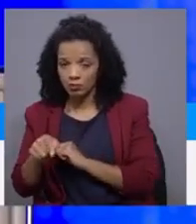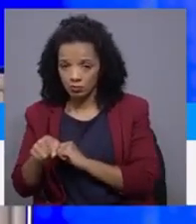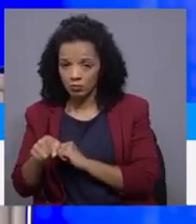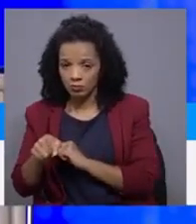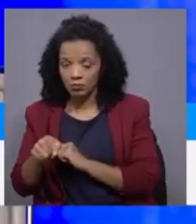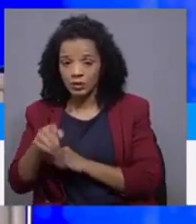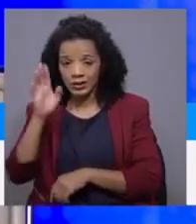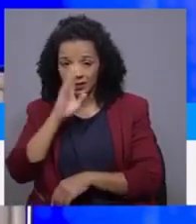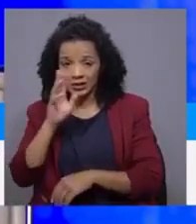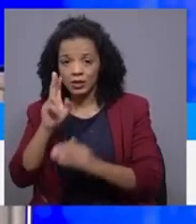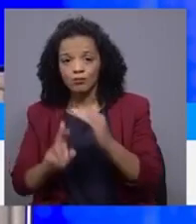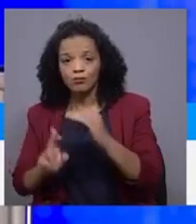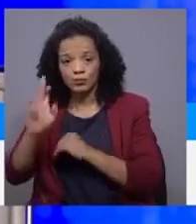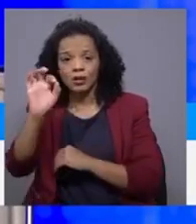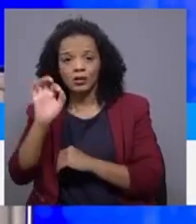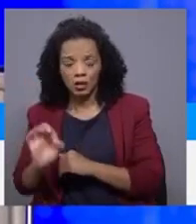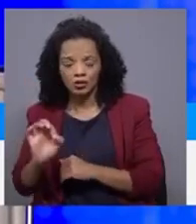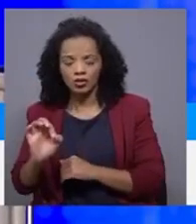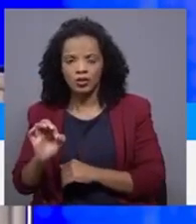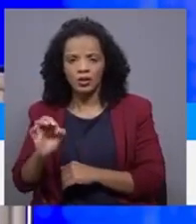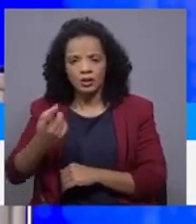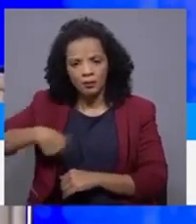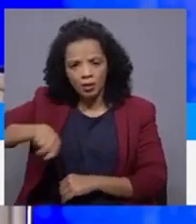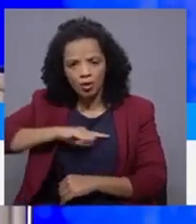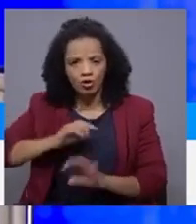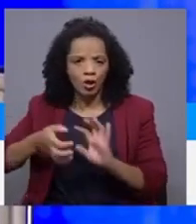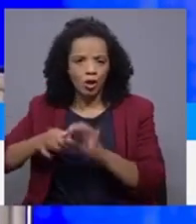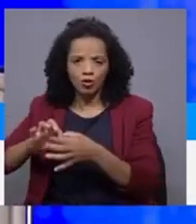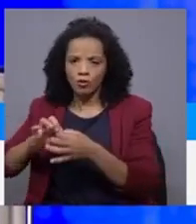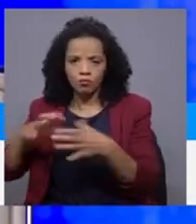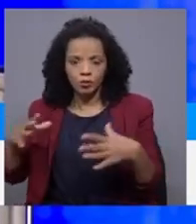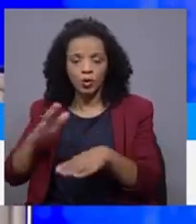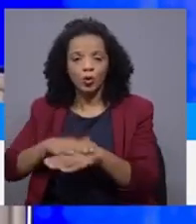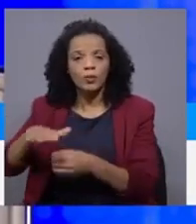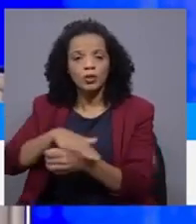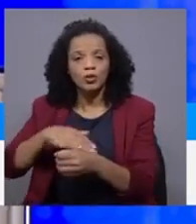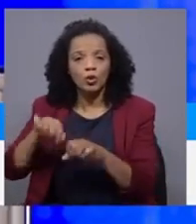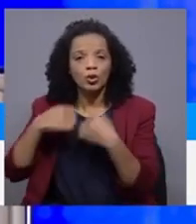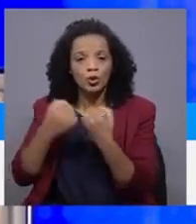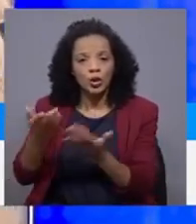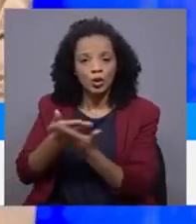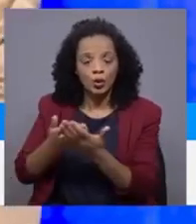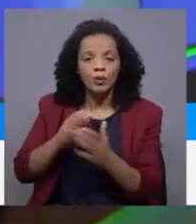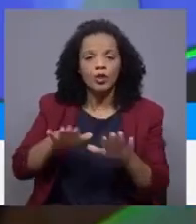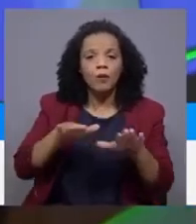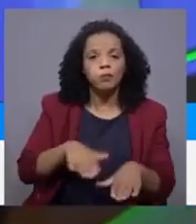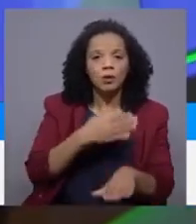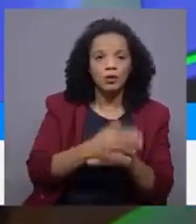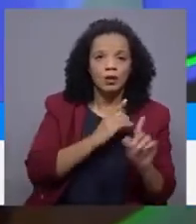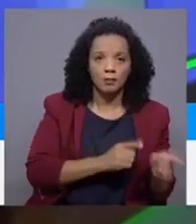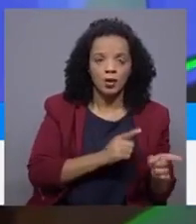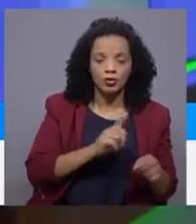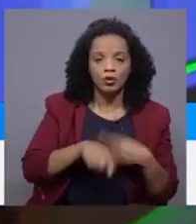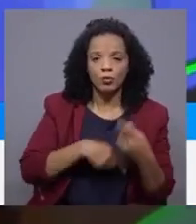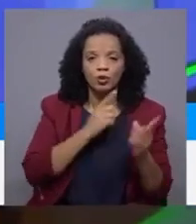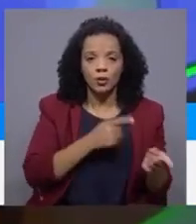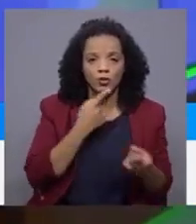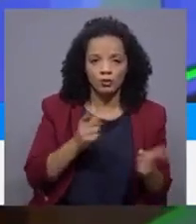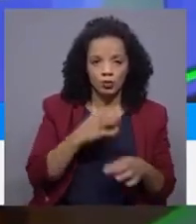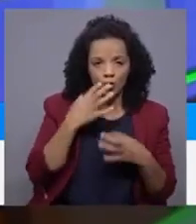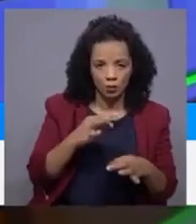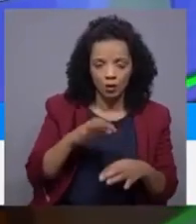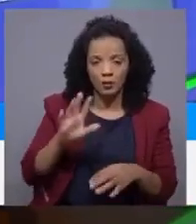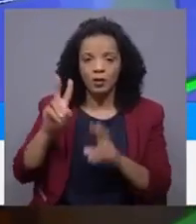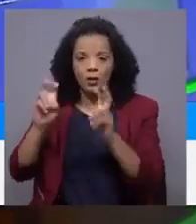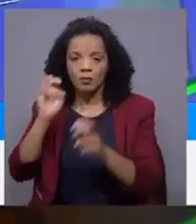a subida da taxa, sim, não nos faz sentido neste contexto socioeconómico em que estamos a viver. Sim, mas está suspensa até março, mas questões... em março volta ao normal. Pese embora as